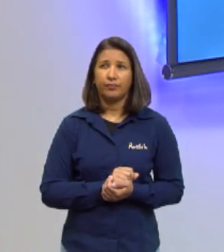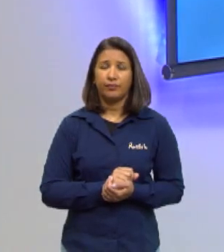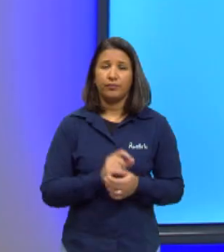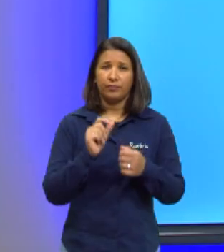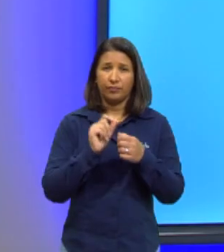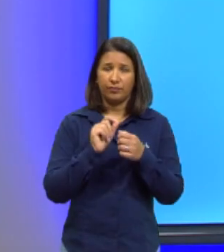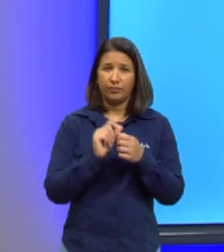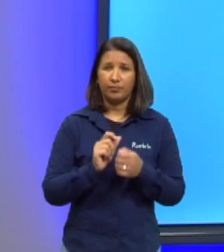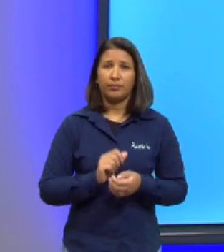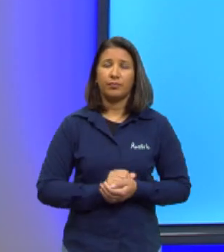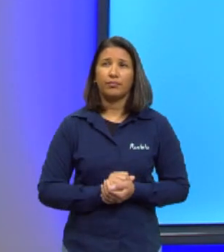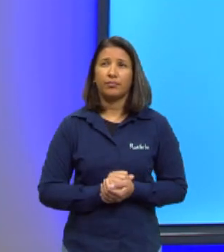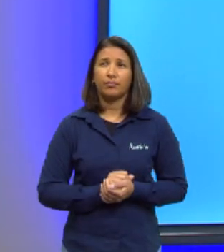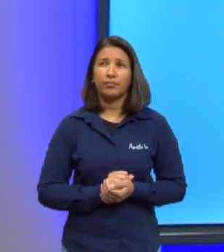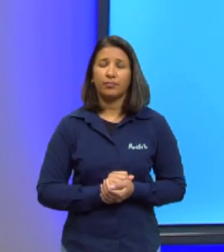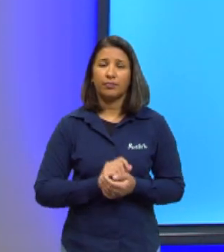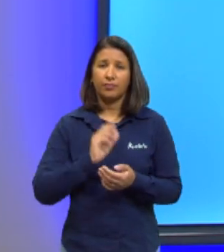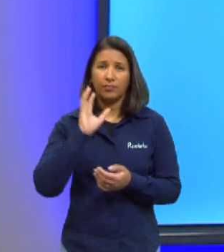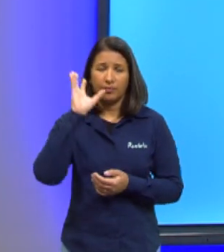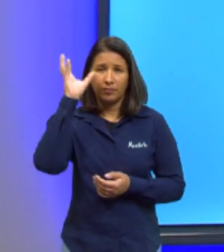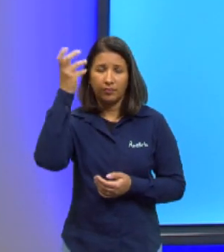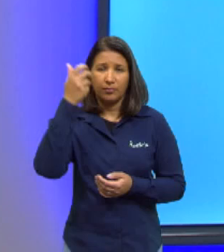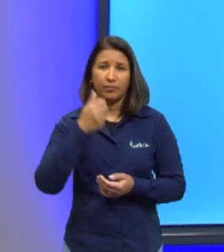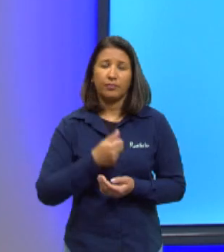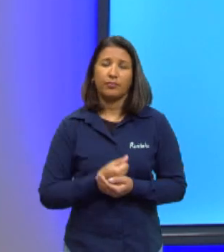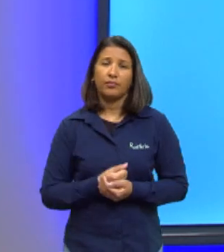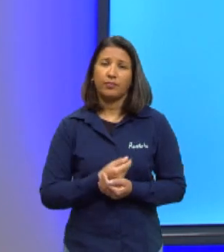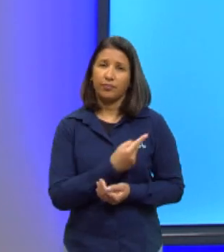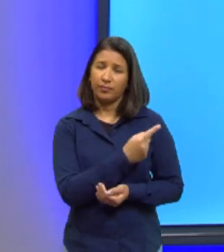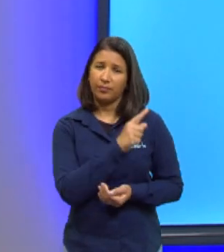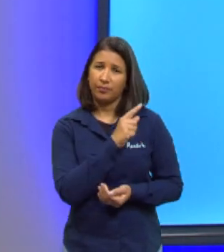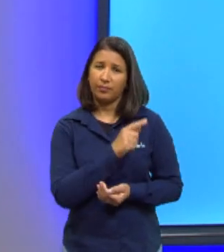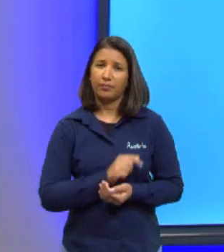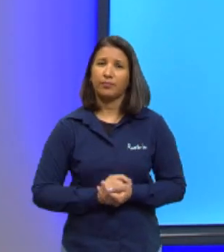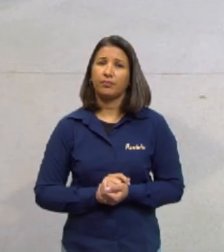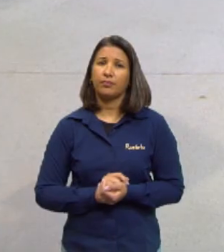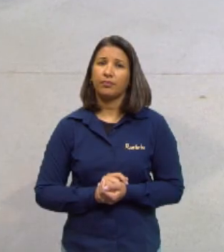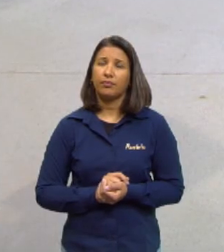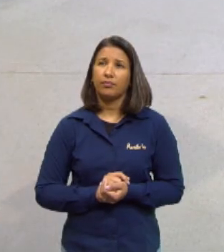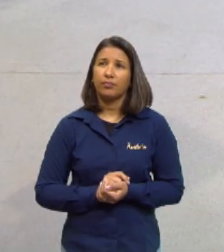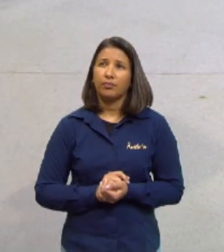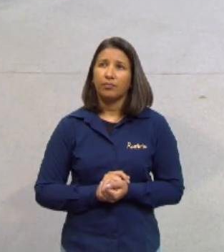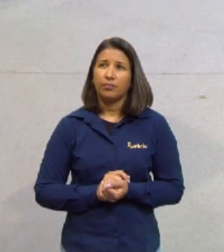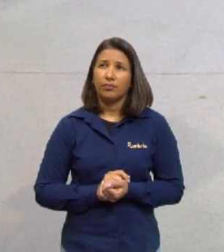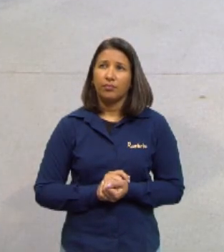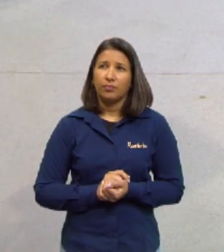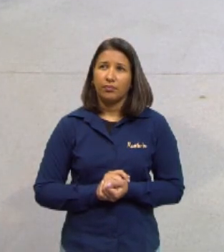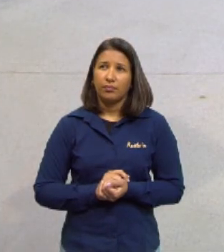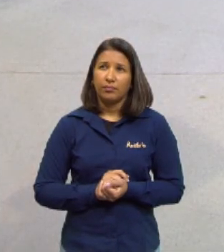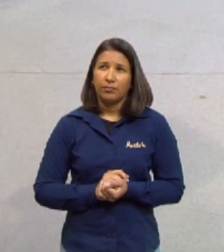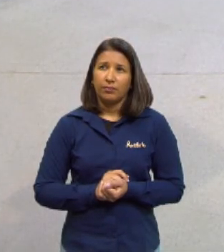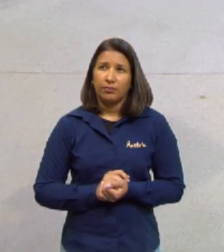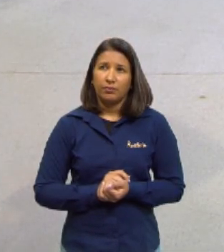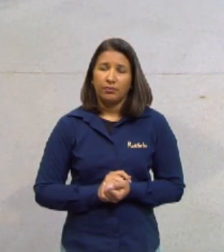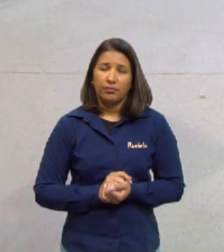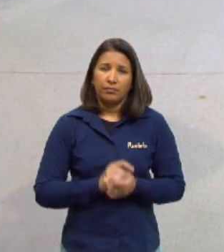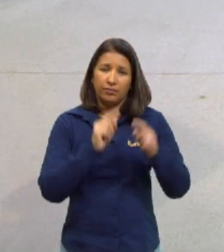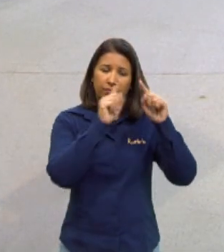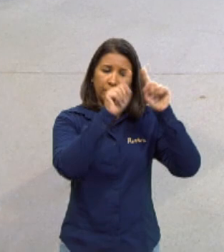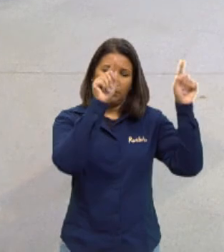essa situação 1. Vamos resolver essa situação 1. Ah, então, vamos para o quadro,